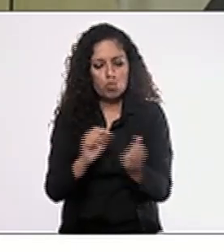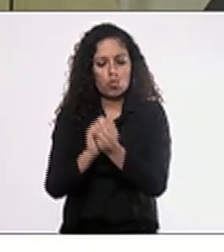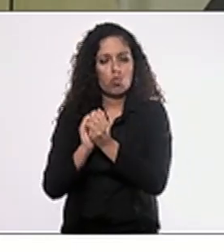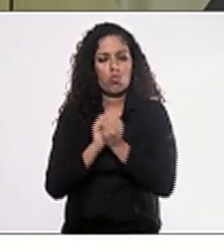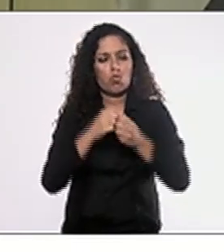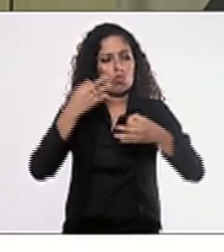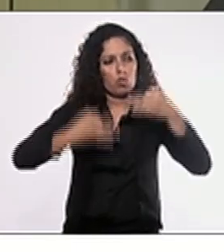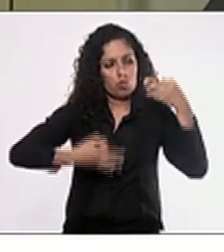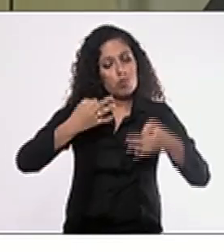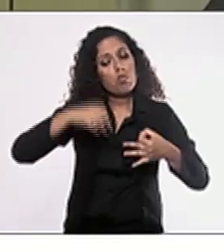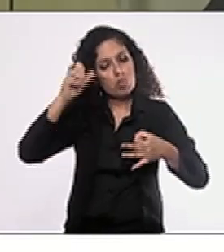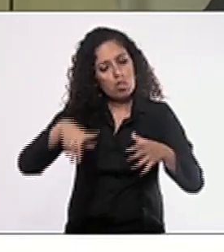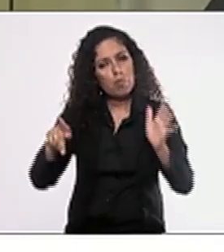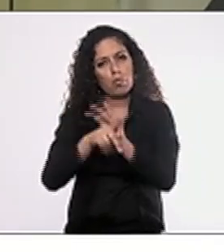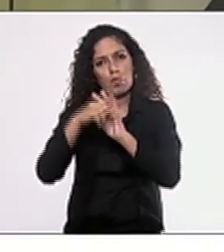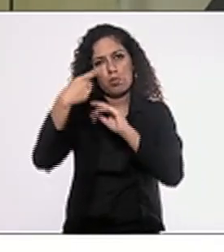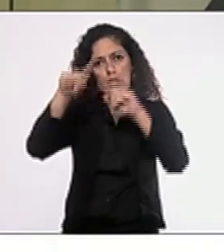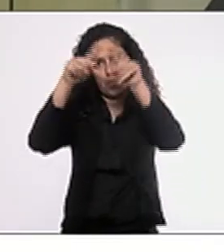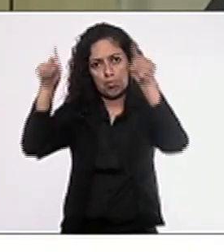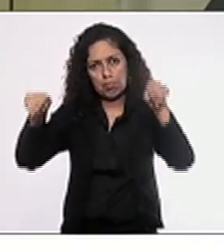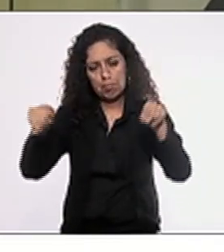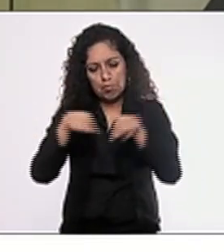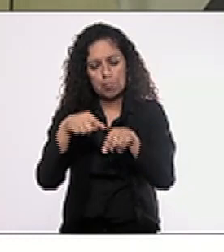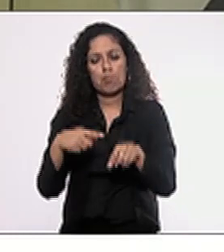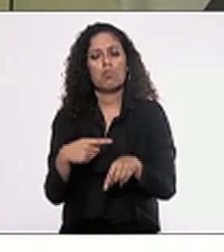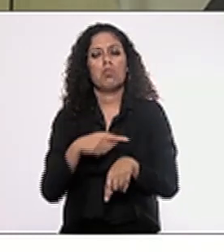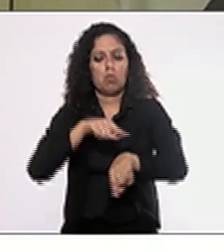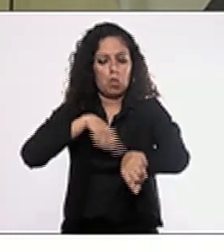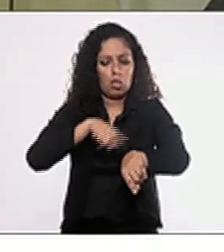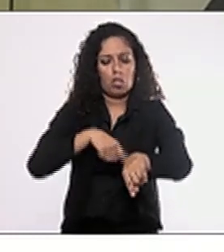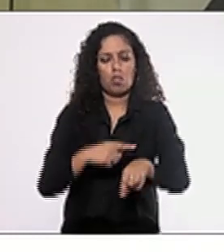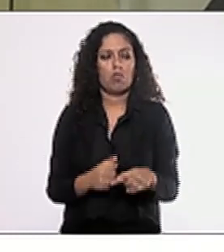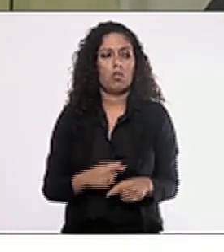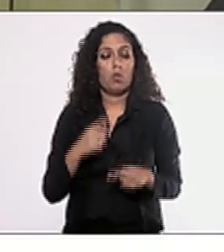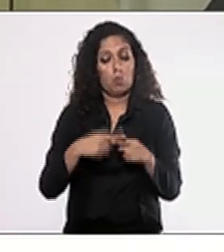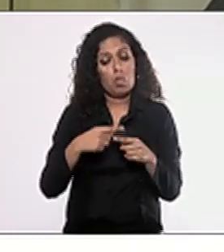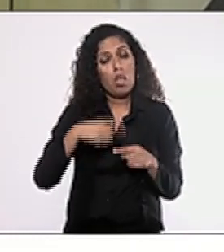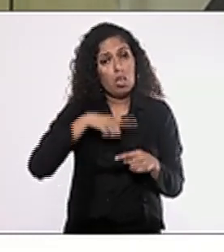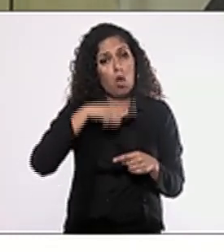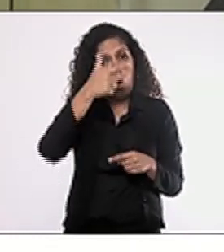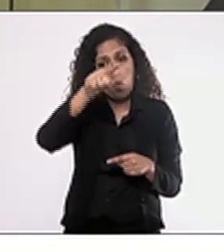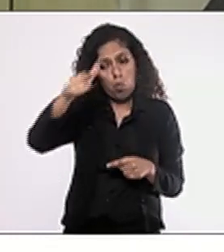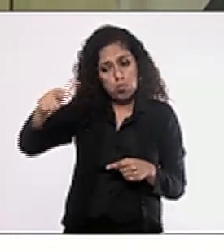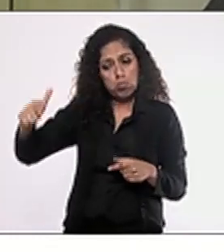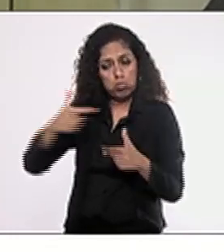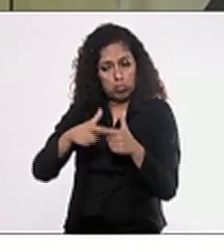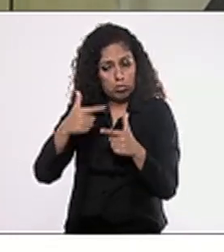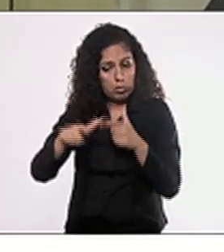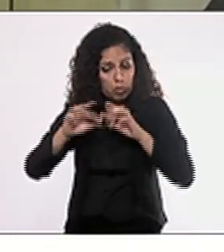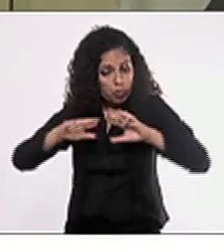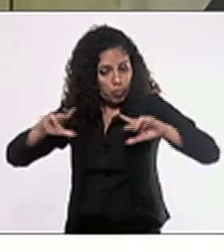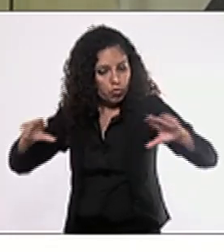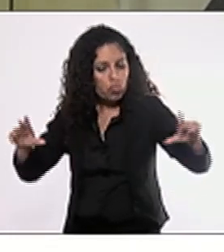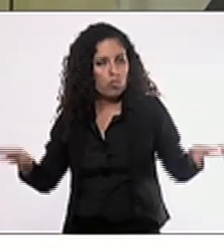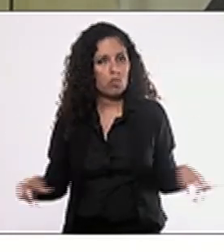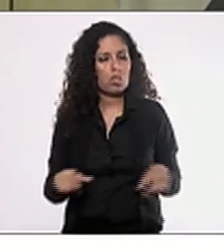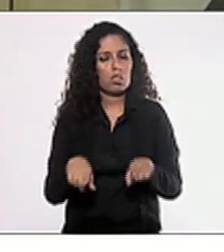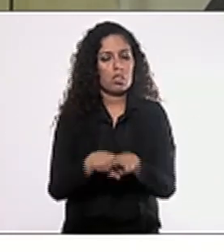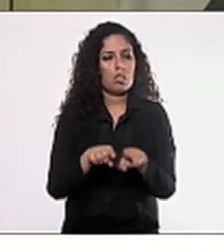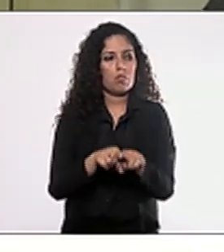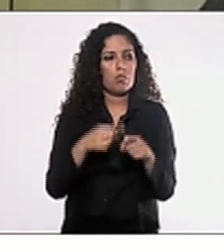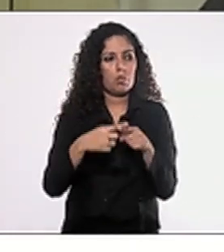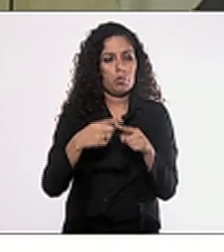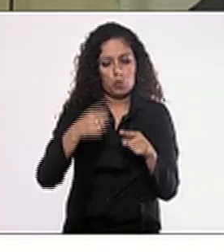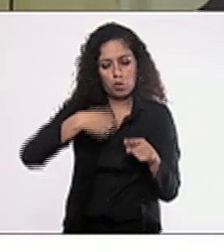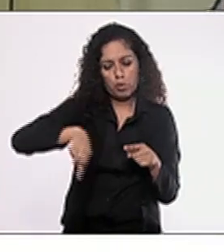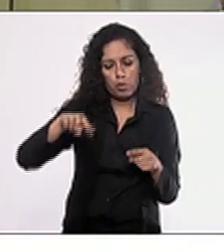que a falha era do hidrômetro. Por quê? Porque tem outras possibilidades, de fato, e porque, para que eu